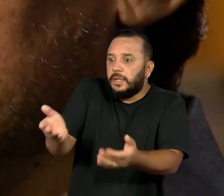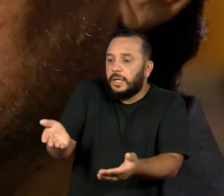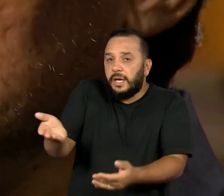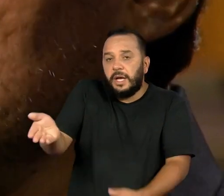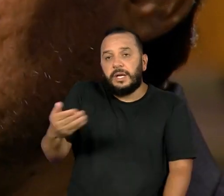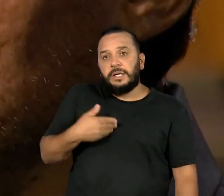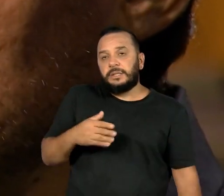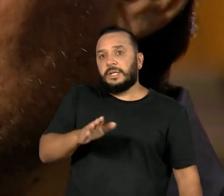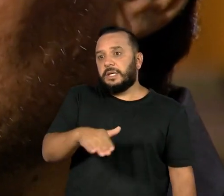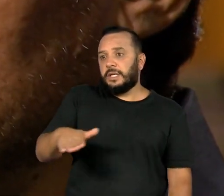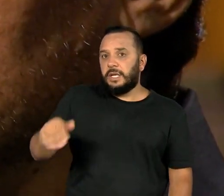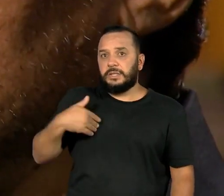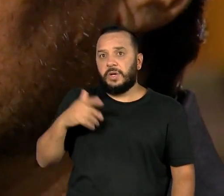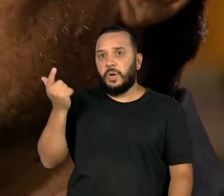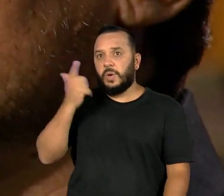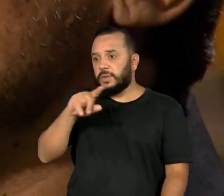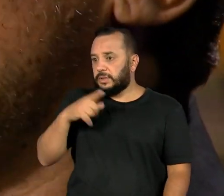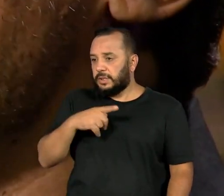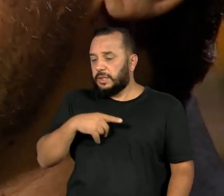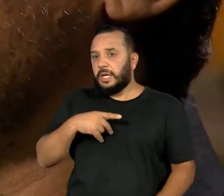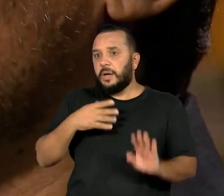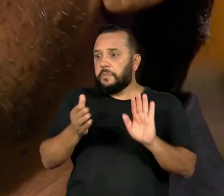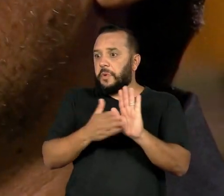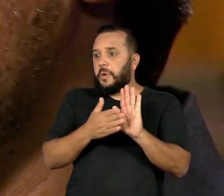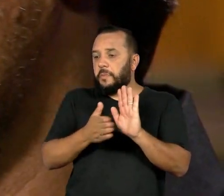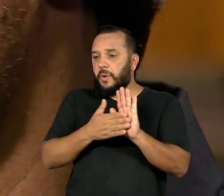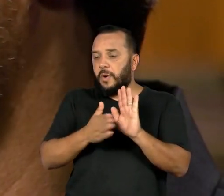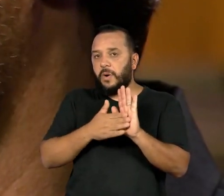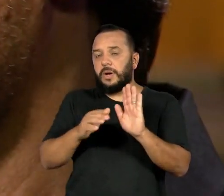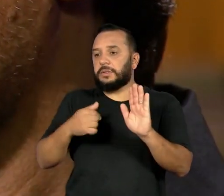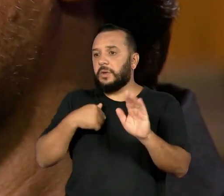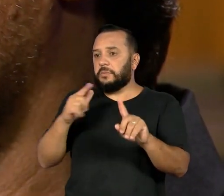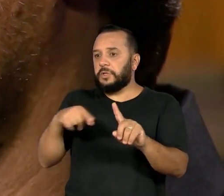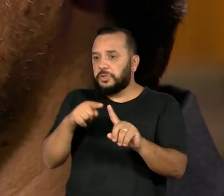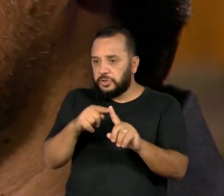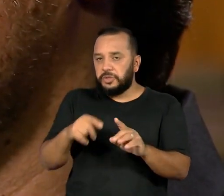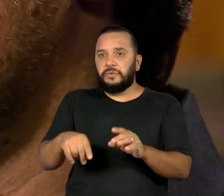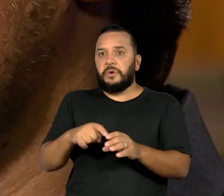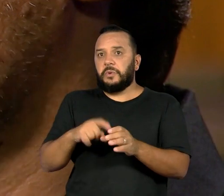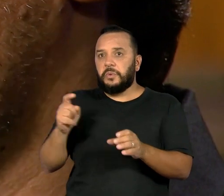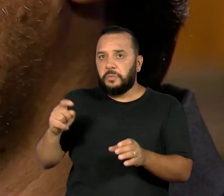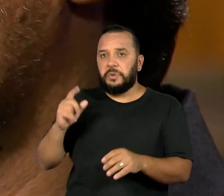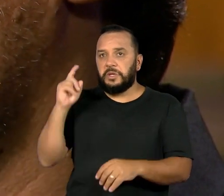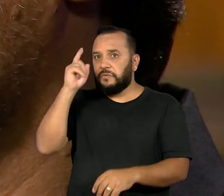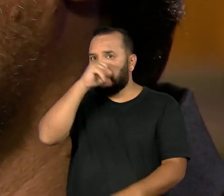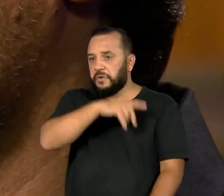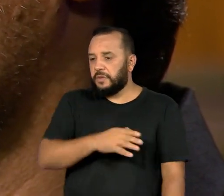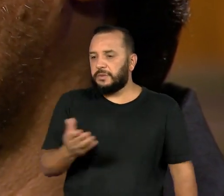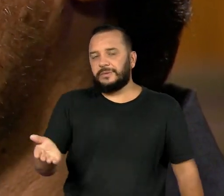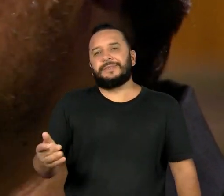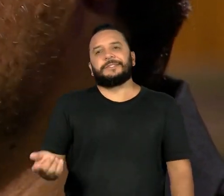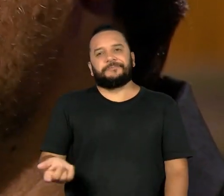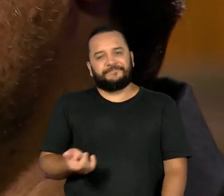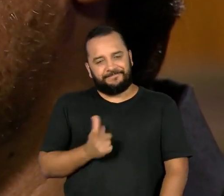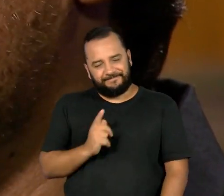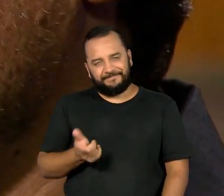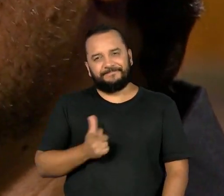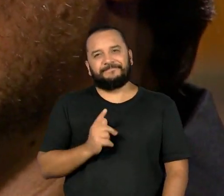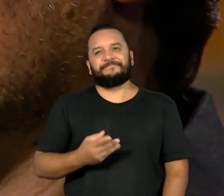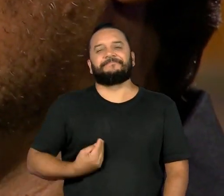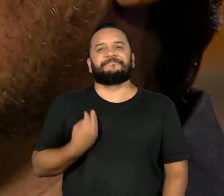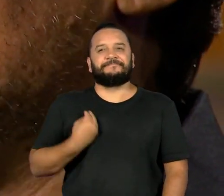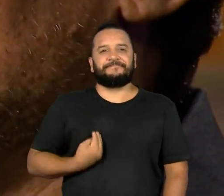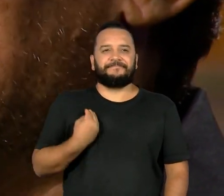vai atingir aquilo que a gente almeja como autonomia. Então, está nas várias facetas da